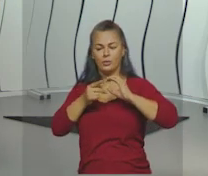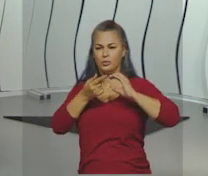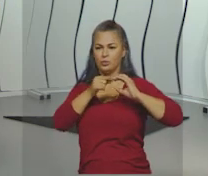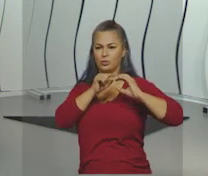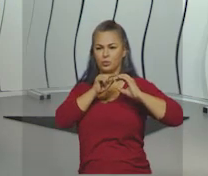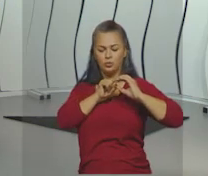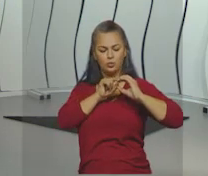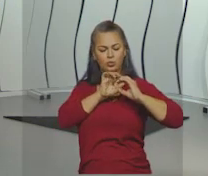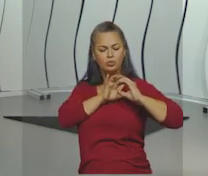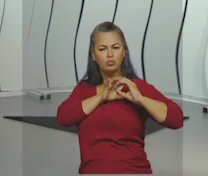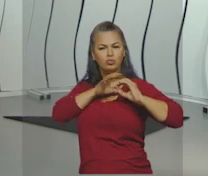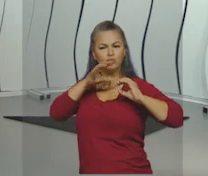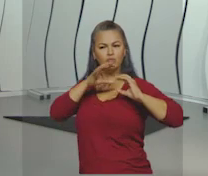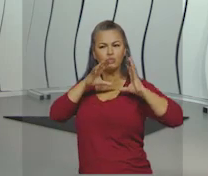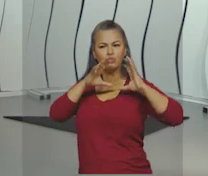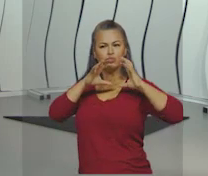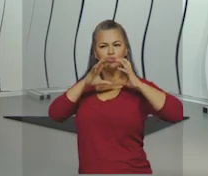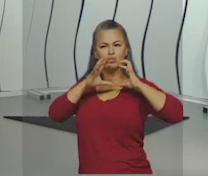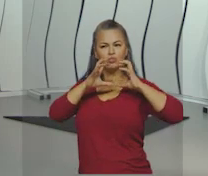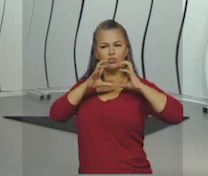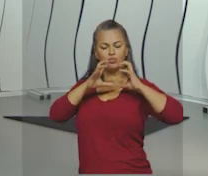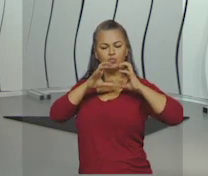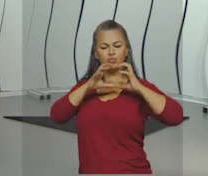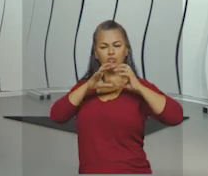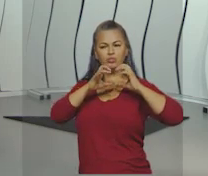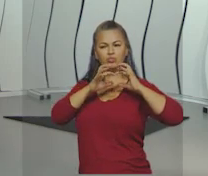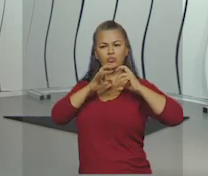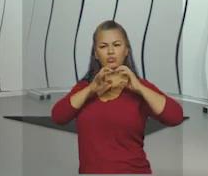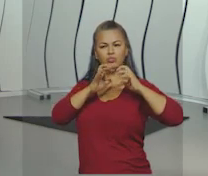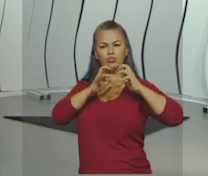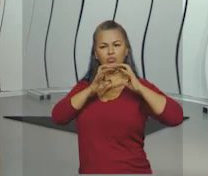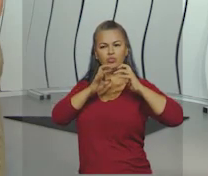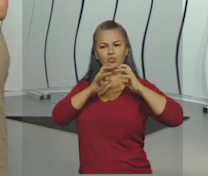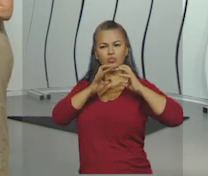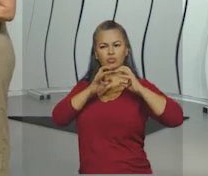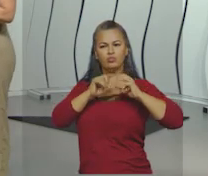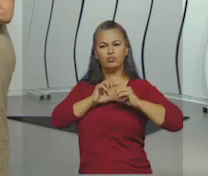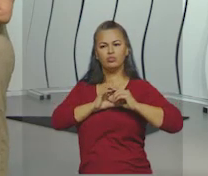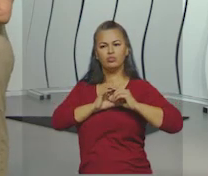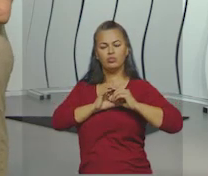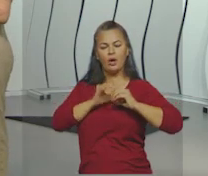vai interpretar, né, a visão, tá certo?